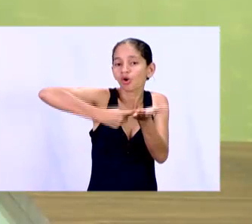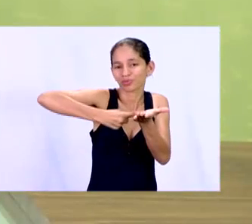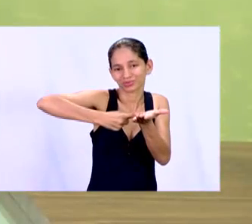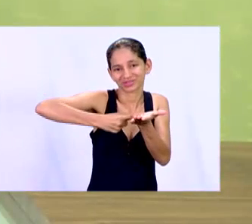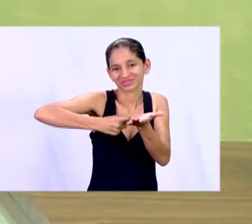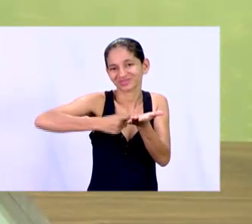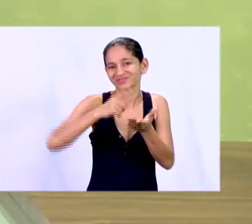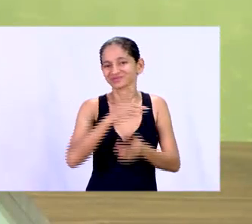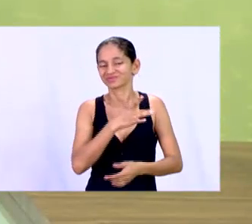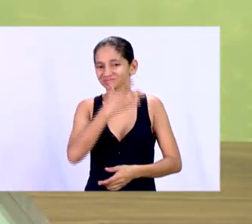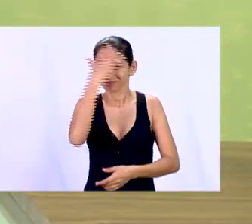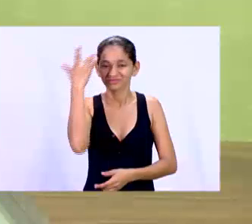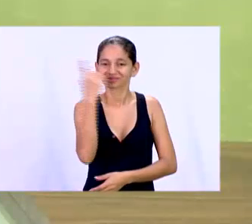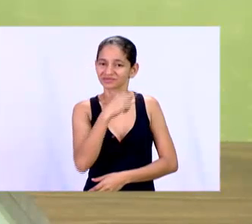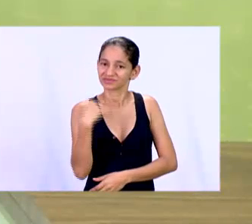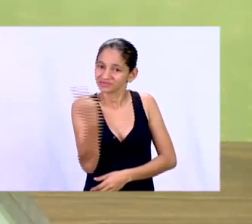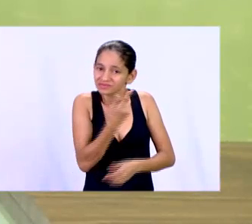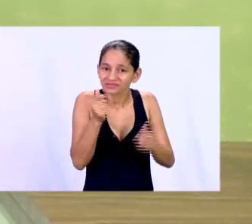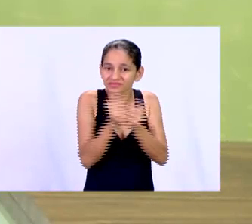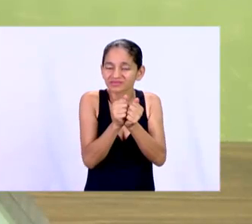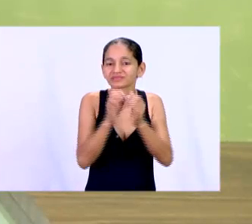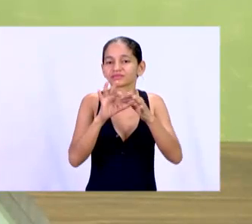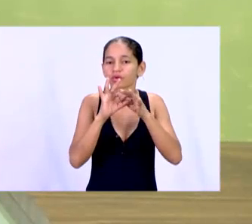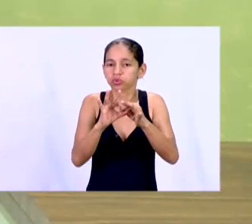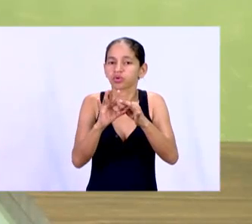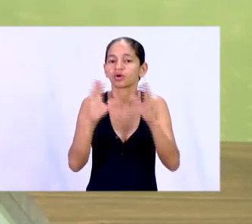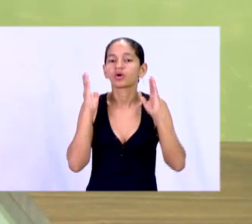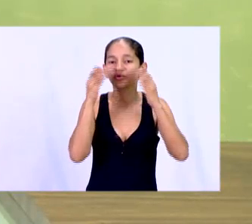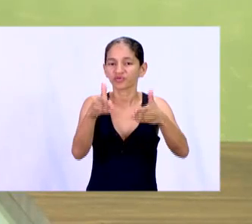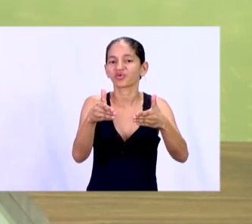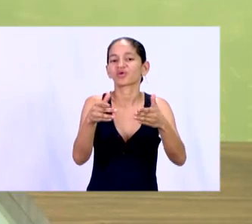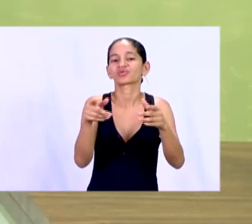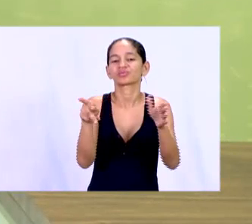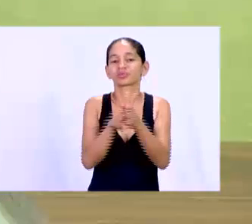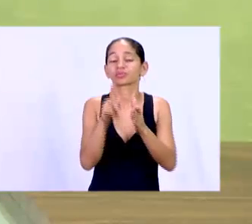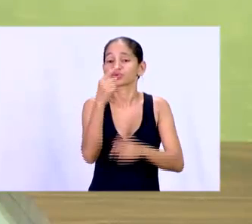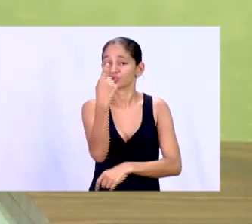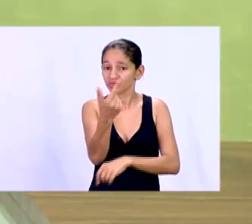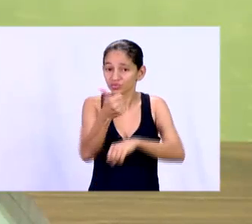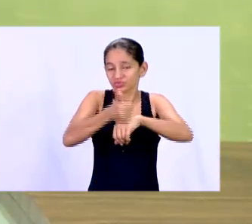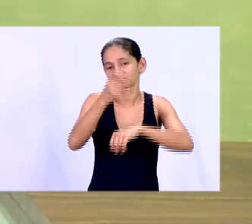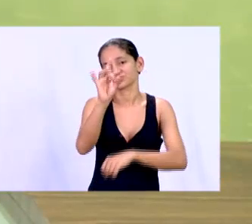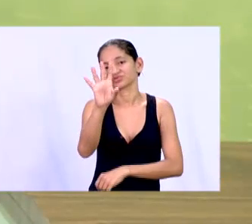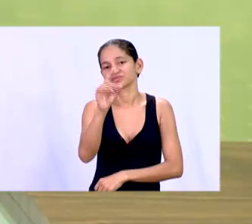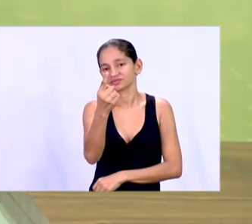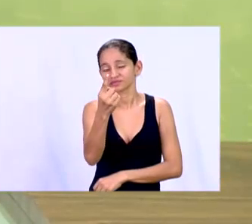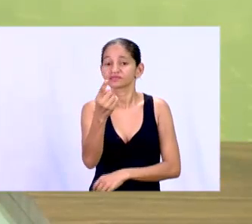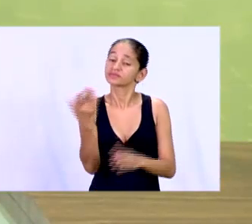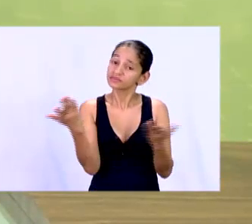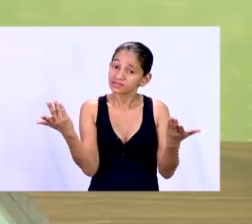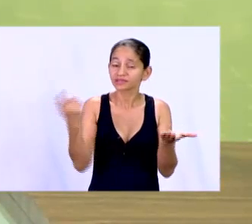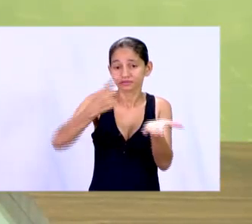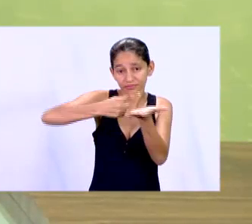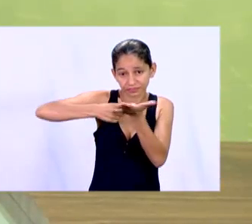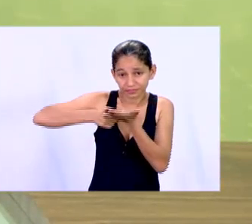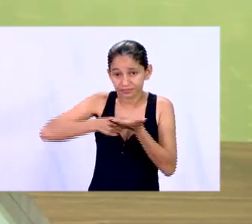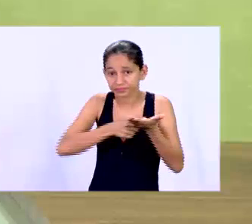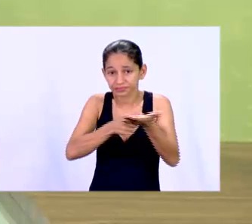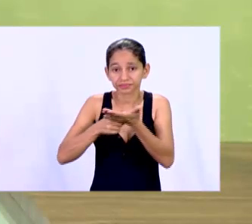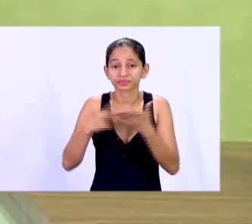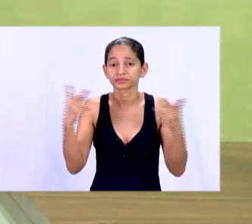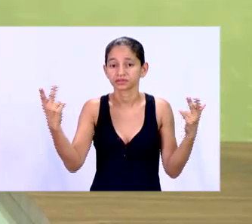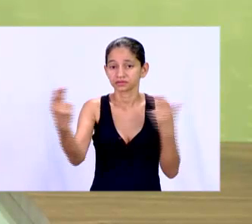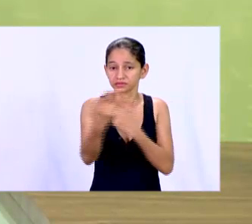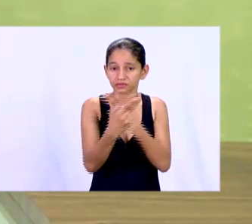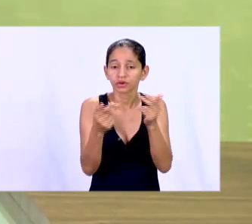seja, a sua empresa só vai crescer se os sujeitos, se os outros ali dentro tiverem o compromisso comum de fazer